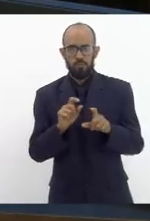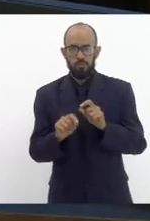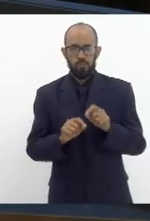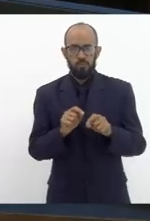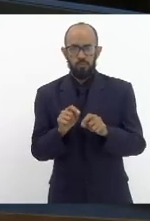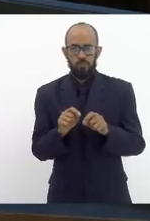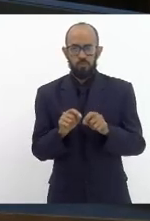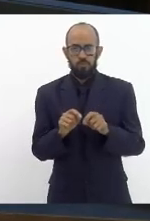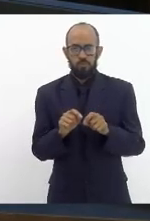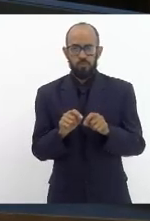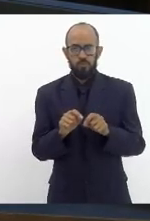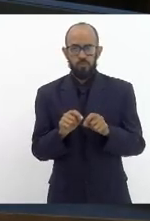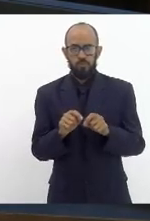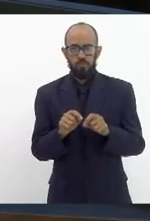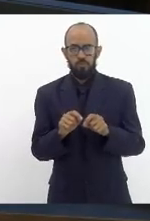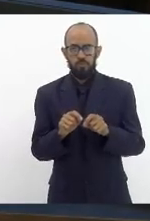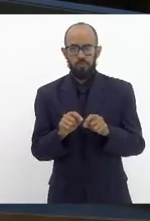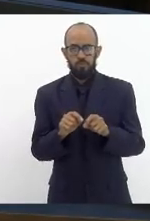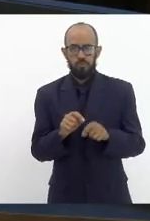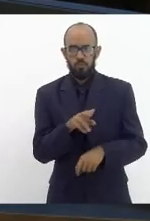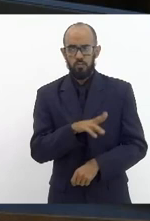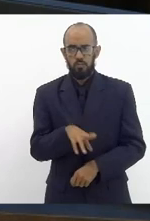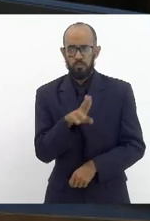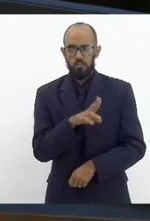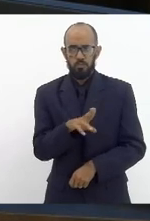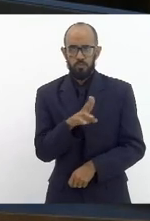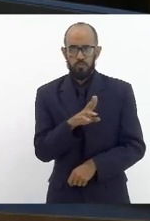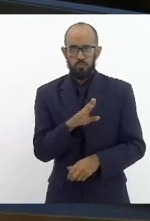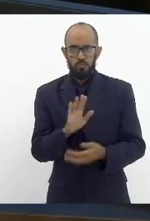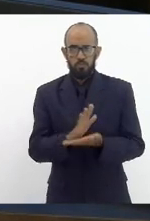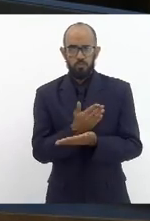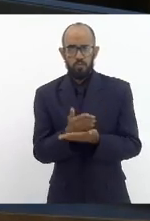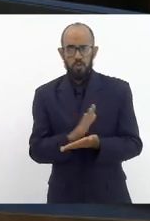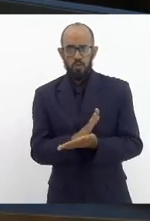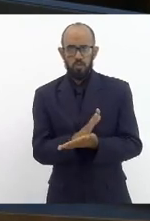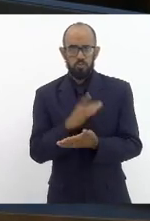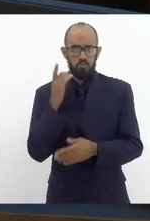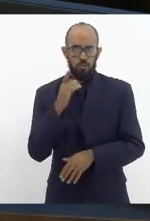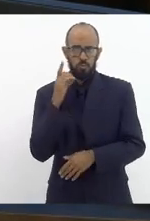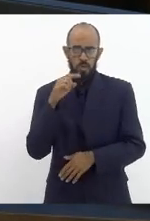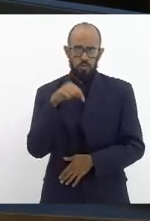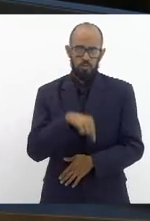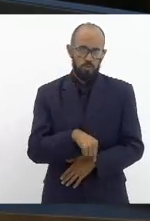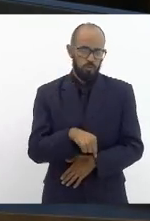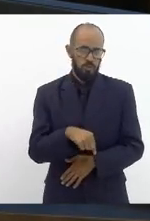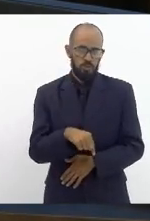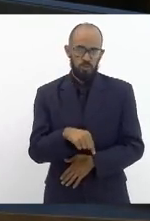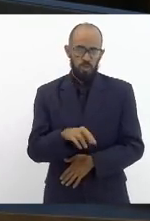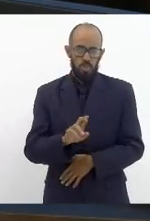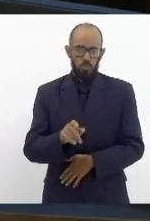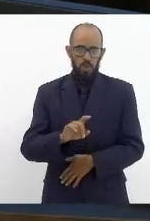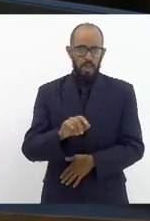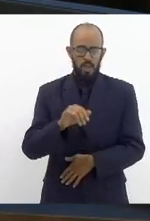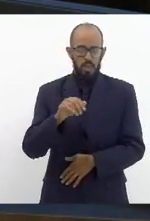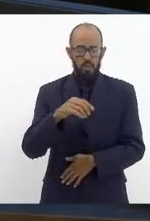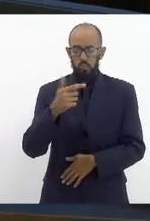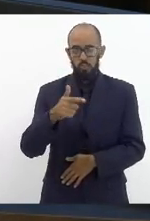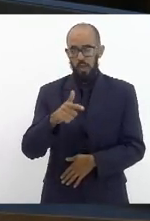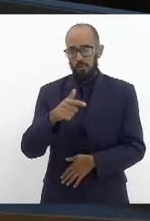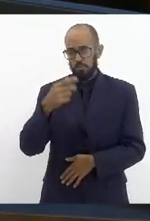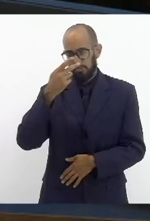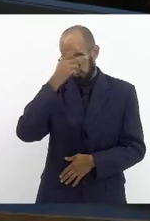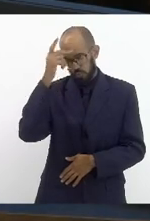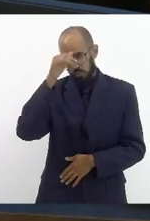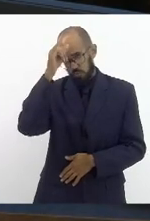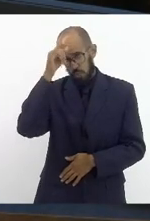muito utilitarismo por parte do deputado nessa casa. Obviamente, aqui não tem tolo, não tem criança, não tem leviano. Quando